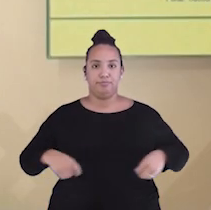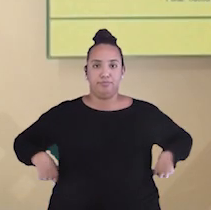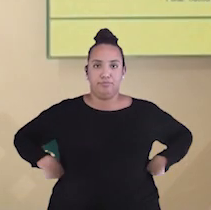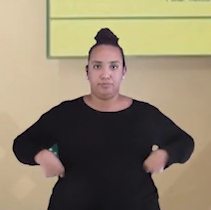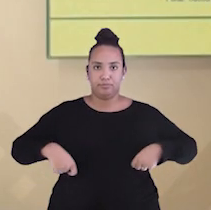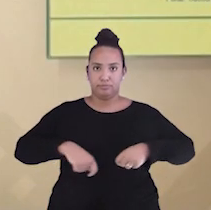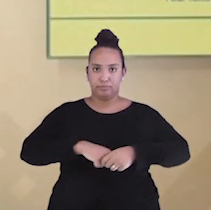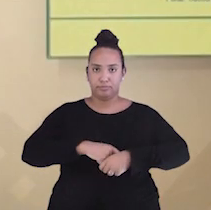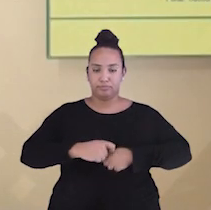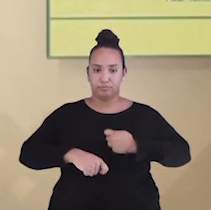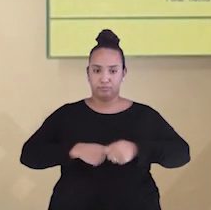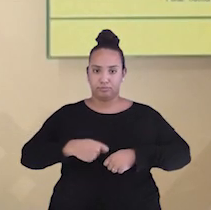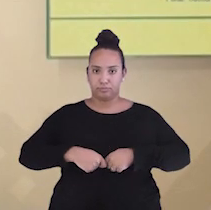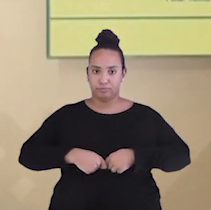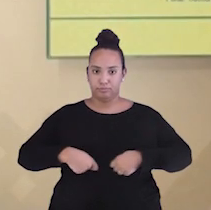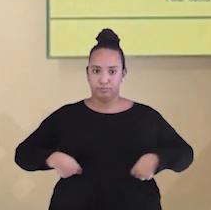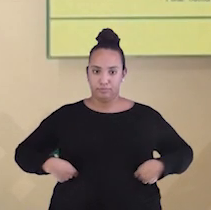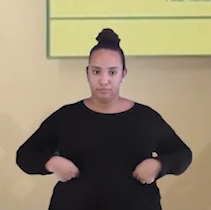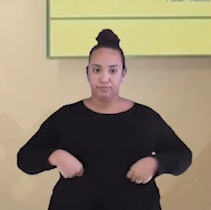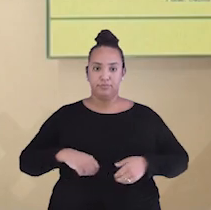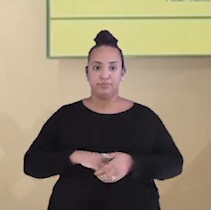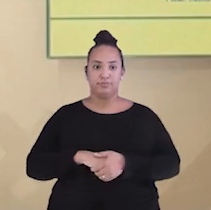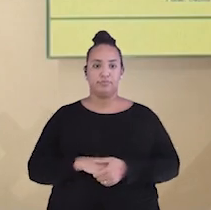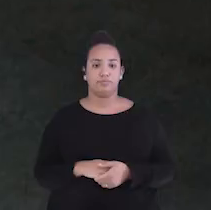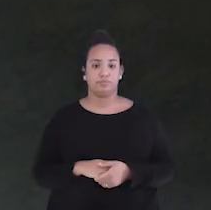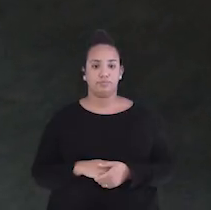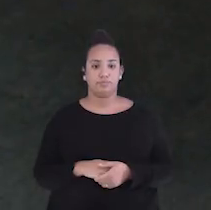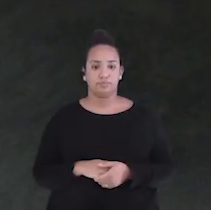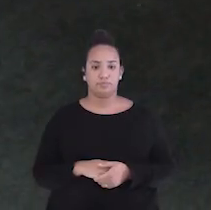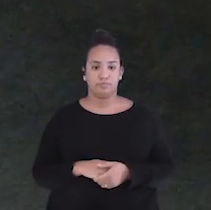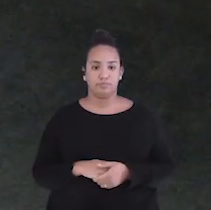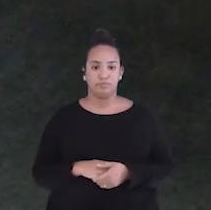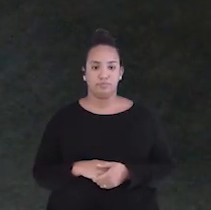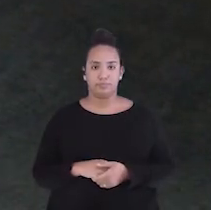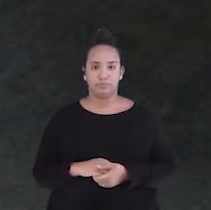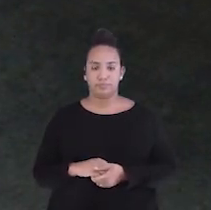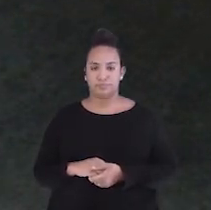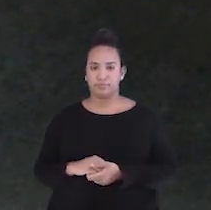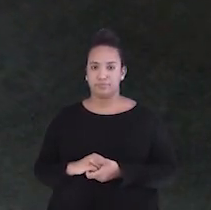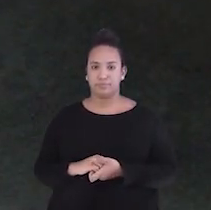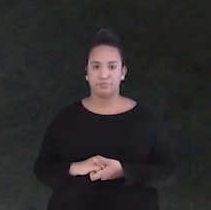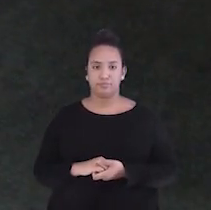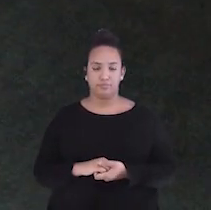frente a tirinha e dar um nozinho.